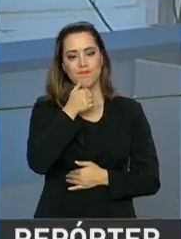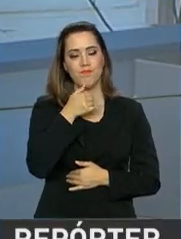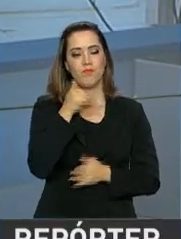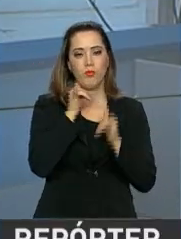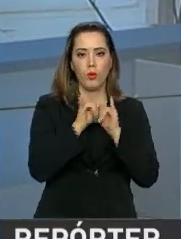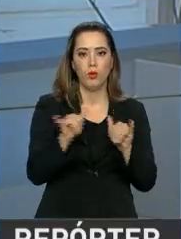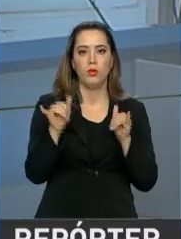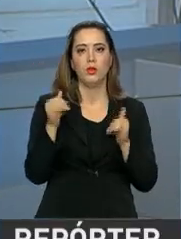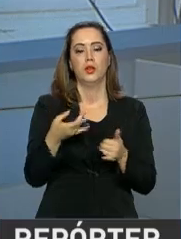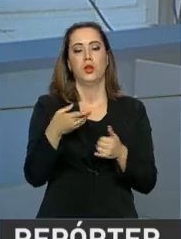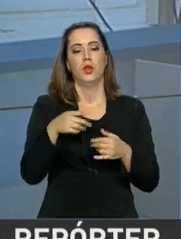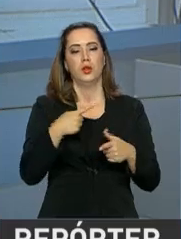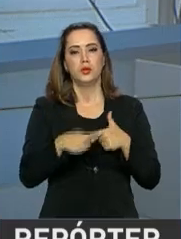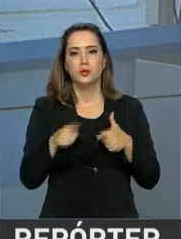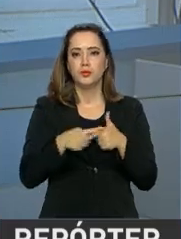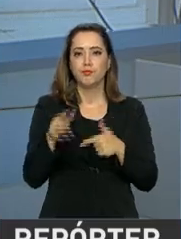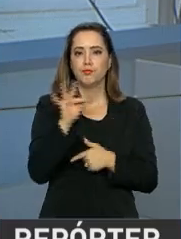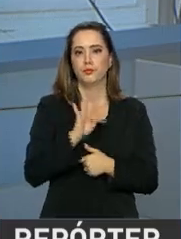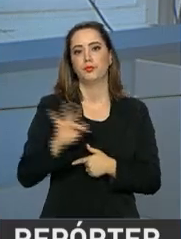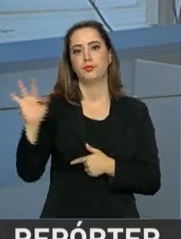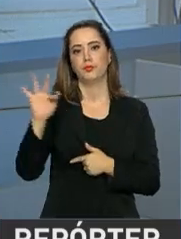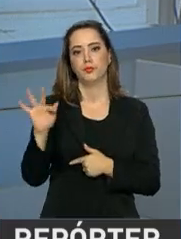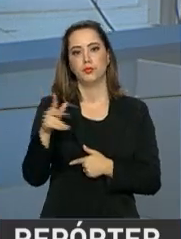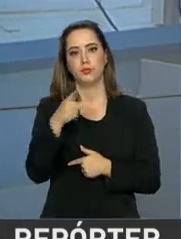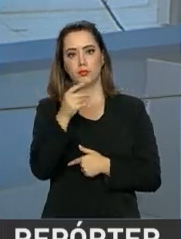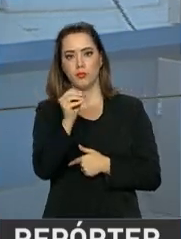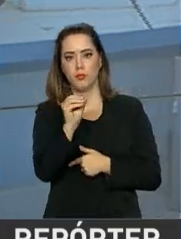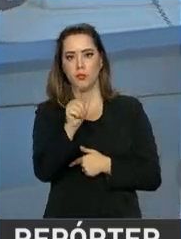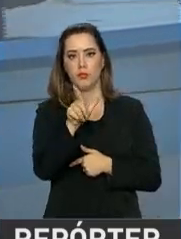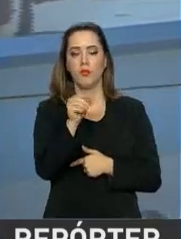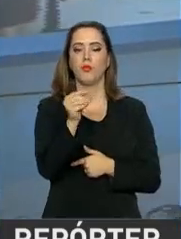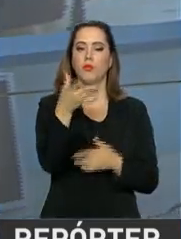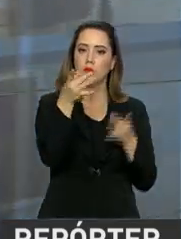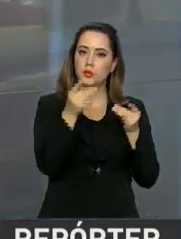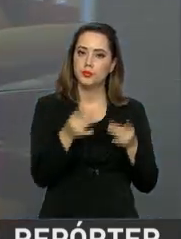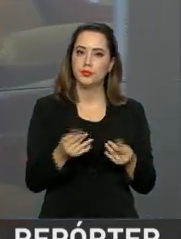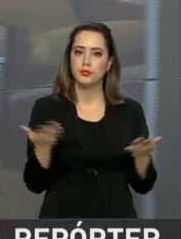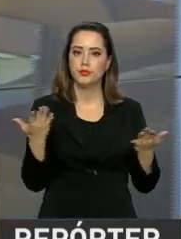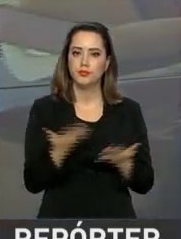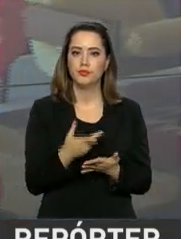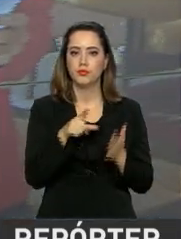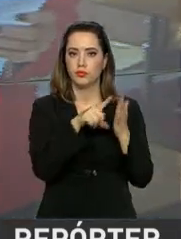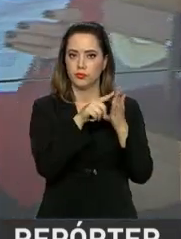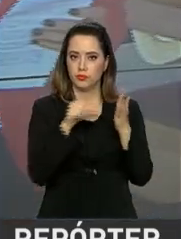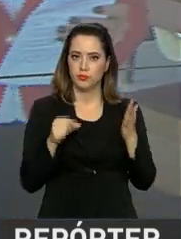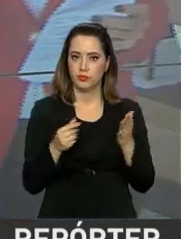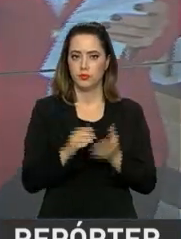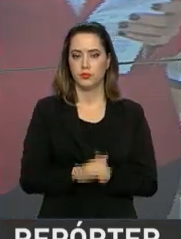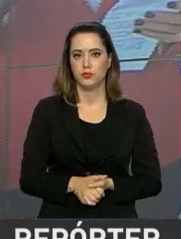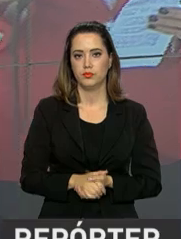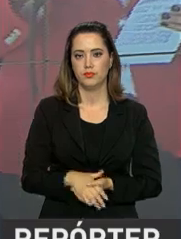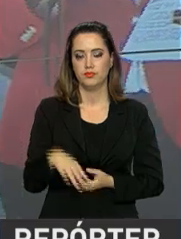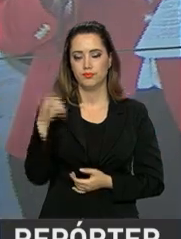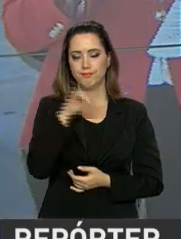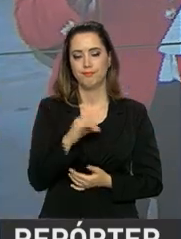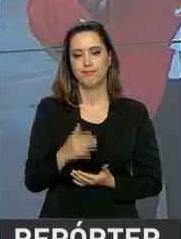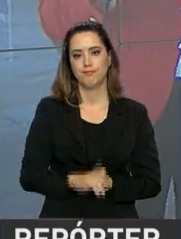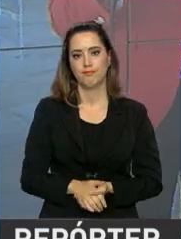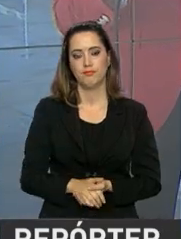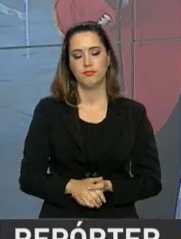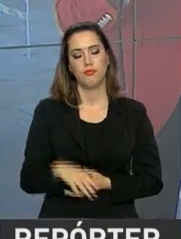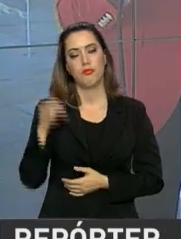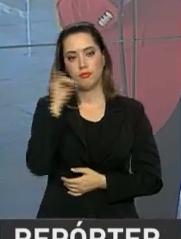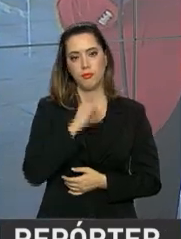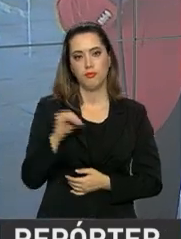matou dezenas de pessoas na França. Paola Deorte traz os detalhes para a gente ao vivo do Palácio do Planalto. Oi, Paola.